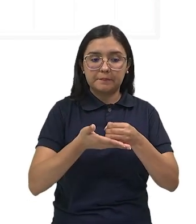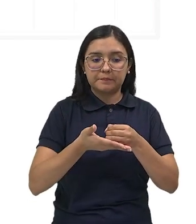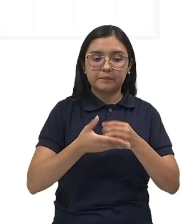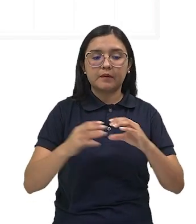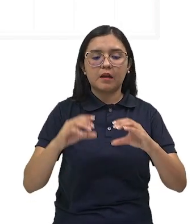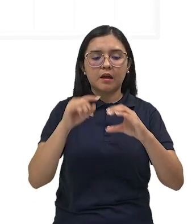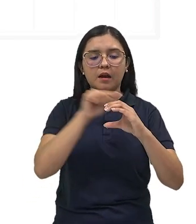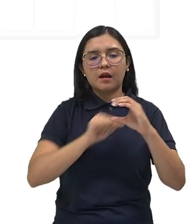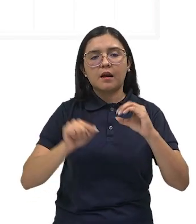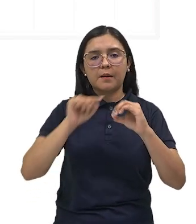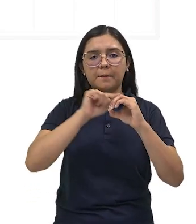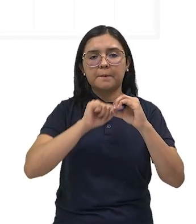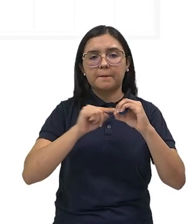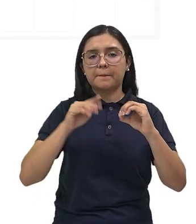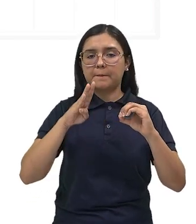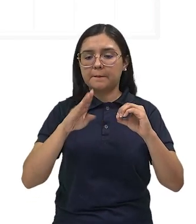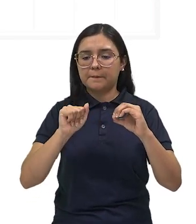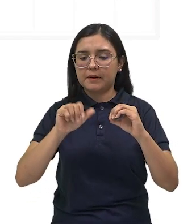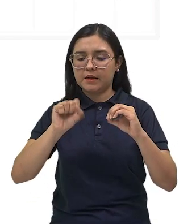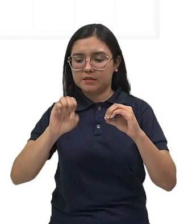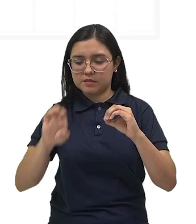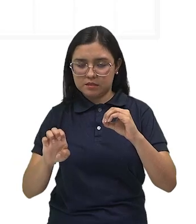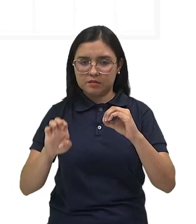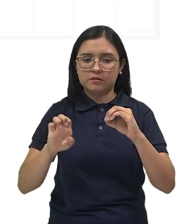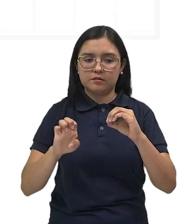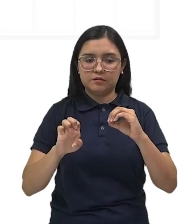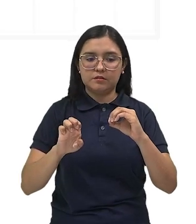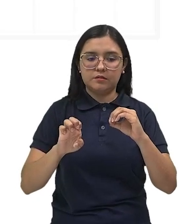dele, né? A base.